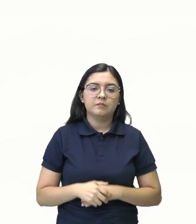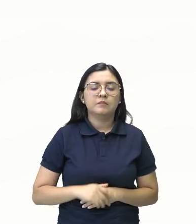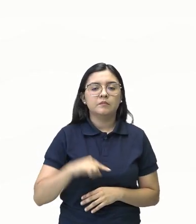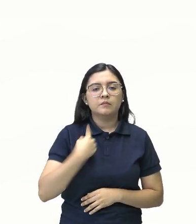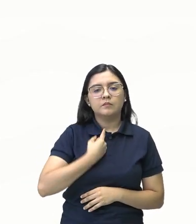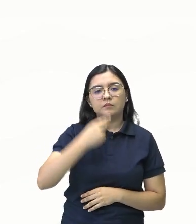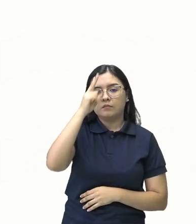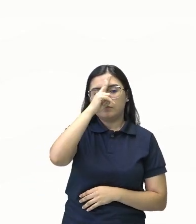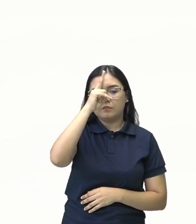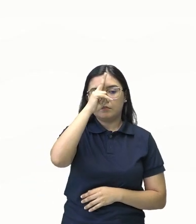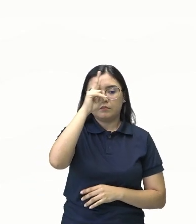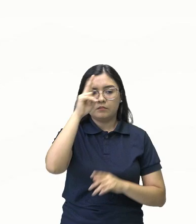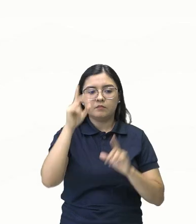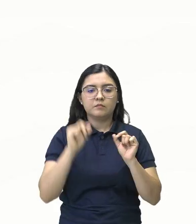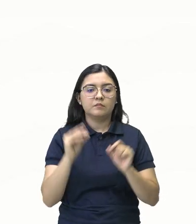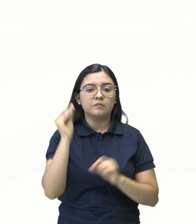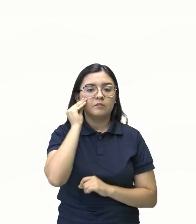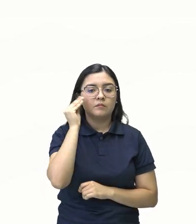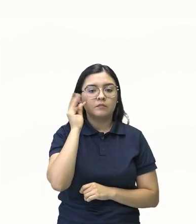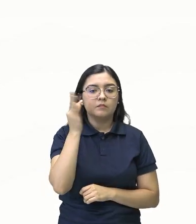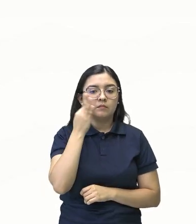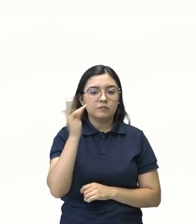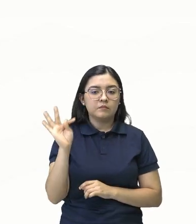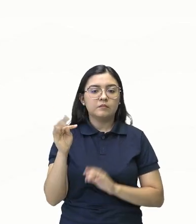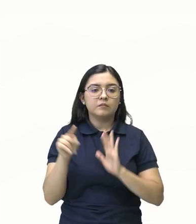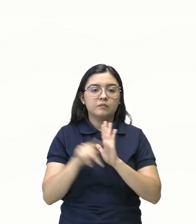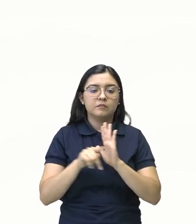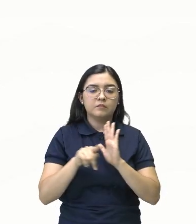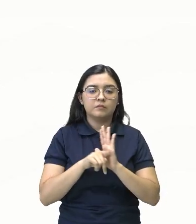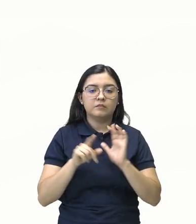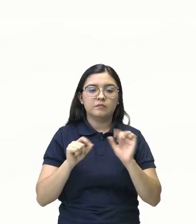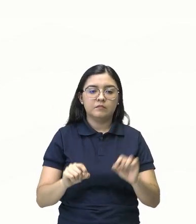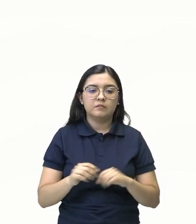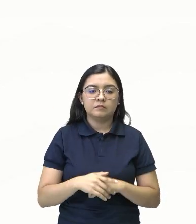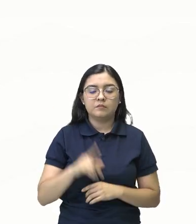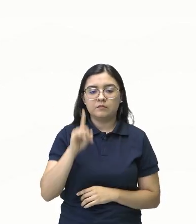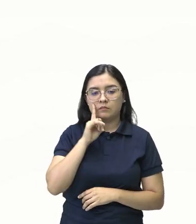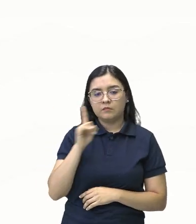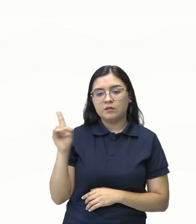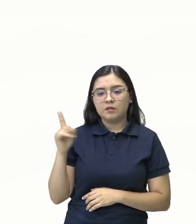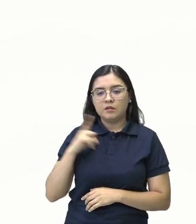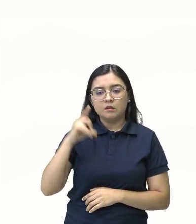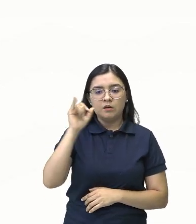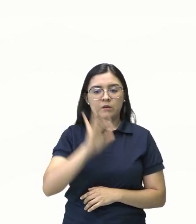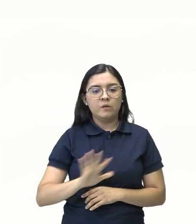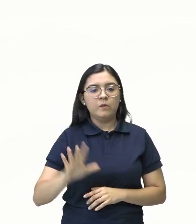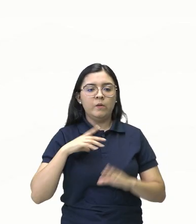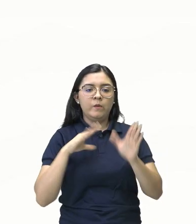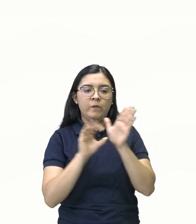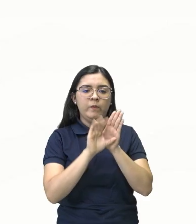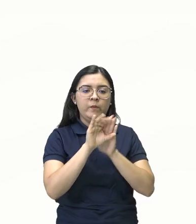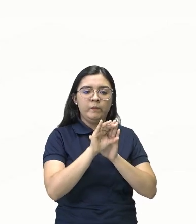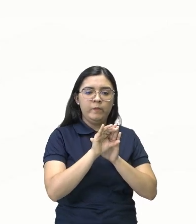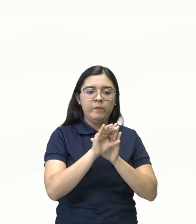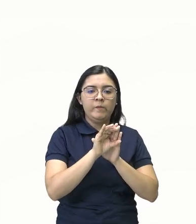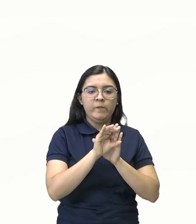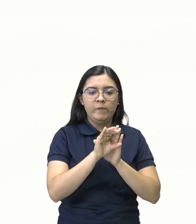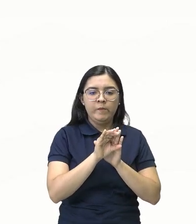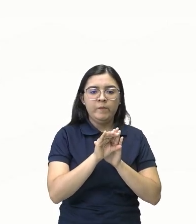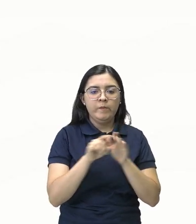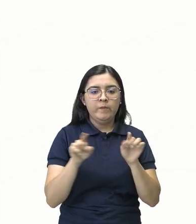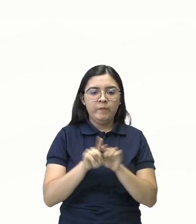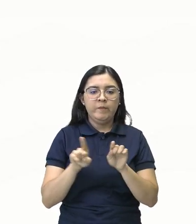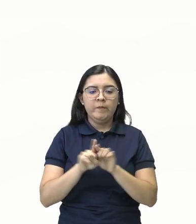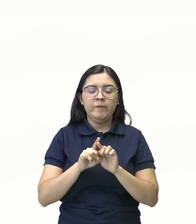testar um pouquinho a teoria da citologia para vocês. Né? Nós temos aqui uma imagem da célula animal, uma imagem da